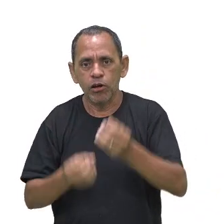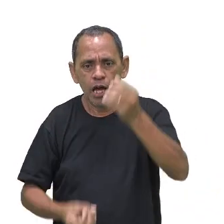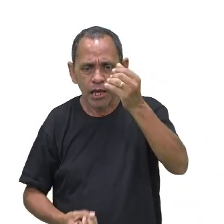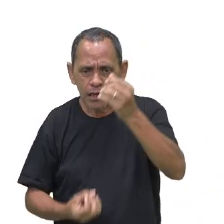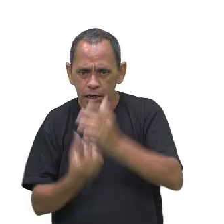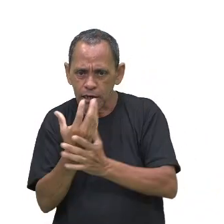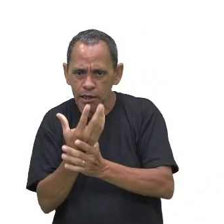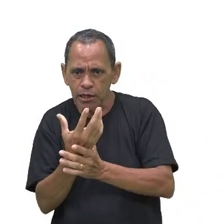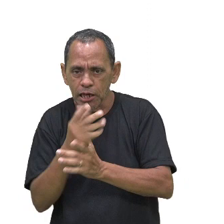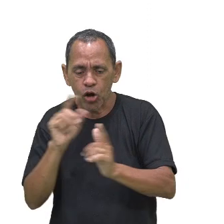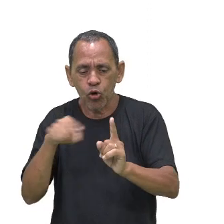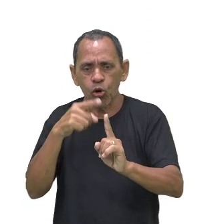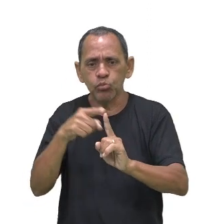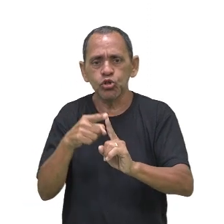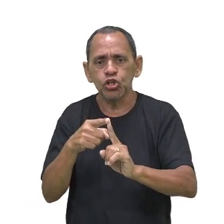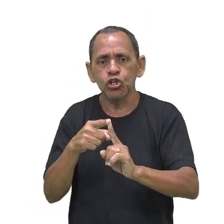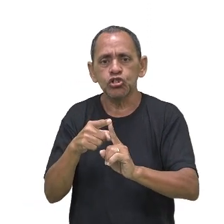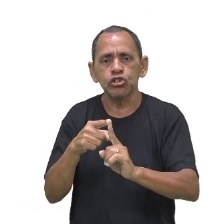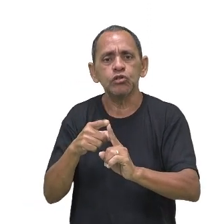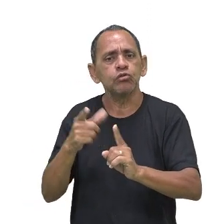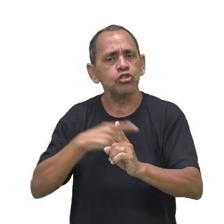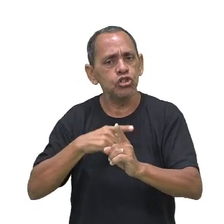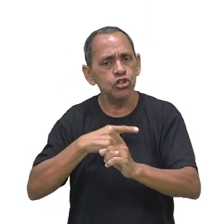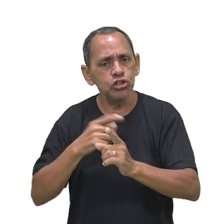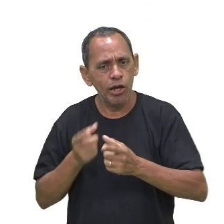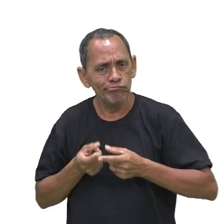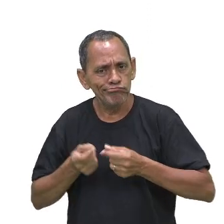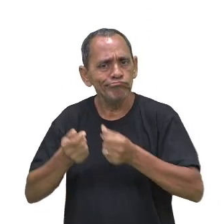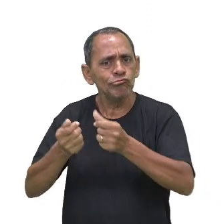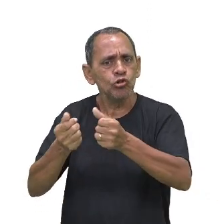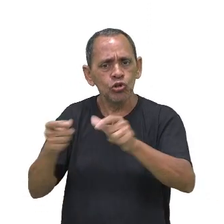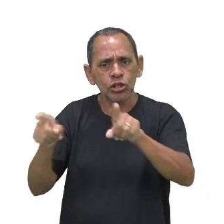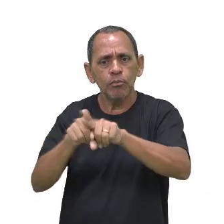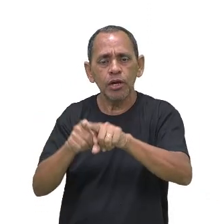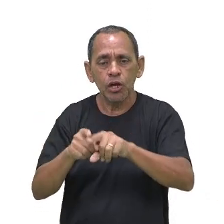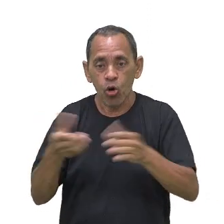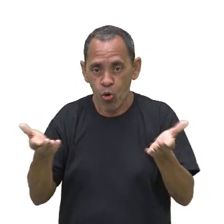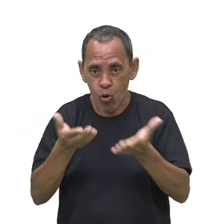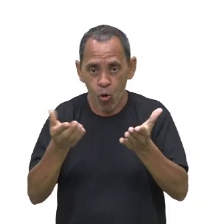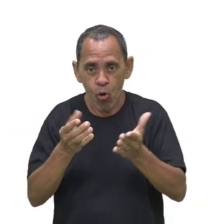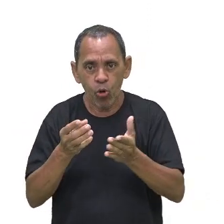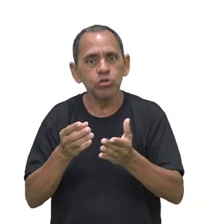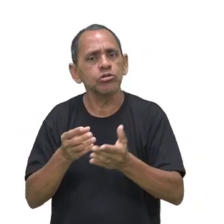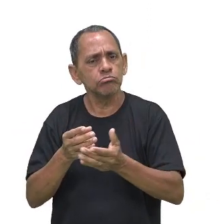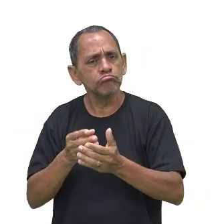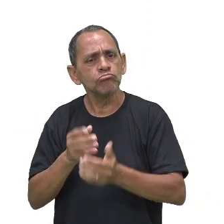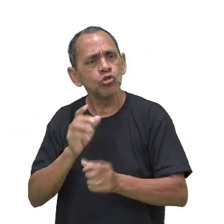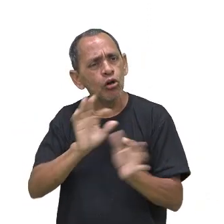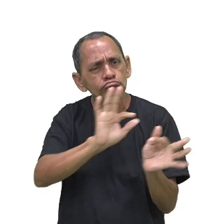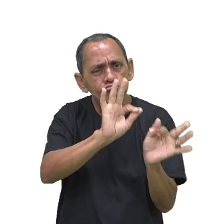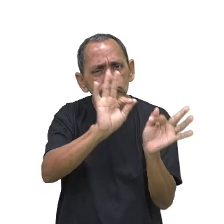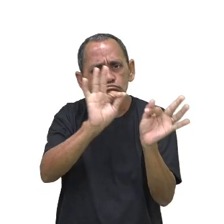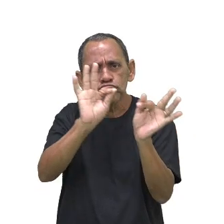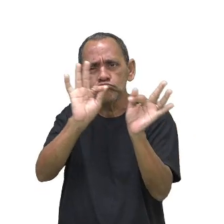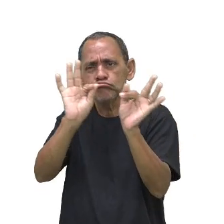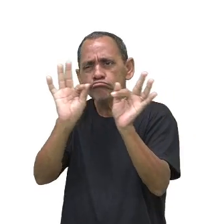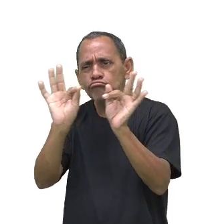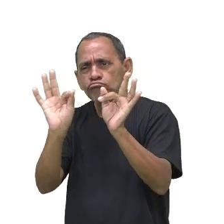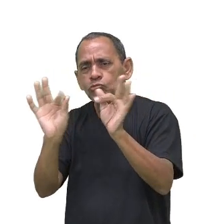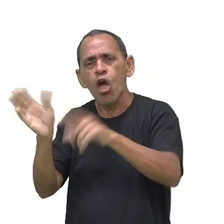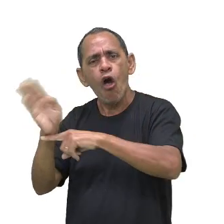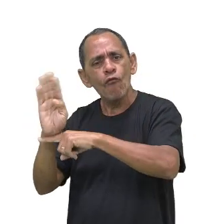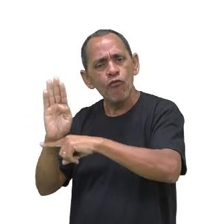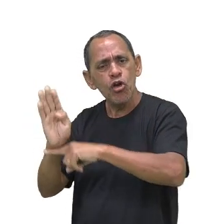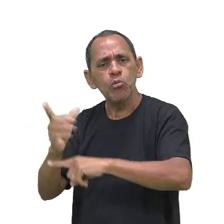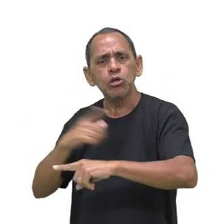filme, a gente acompanha pelos noticiários e percebe que o filme tal rendeu tantos milhões